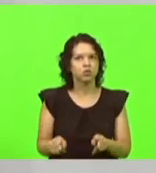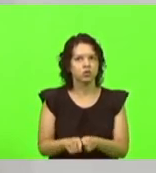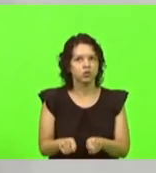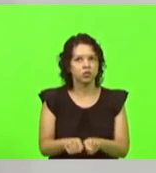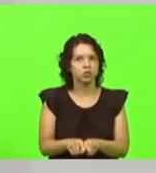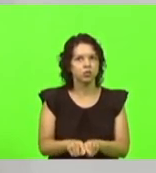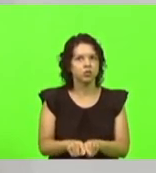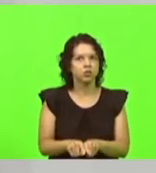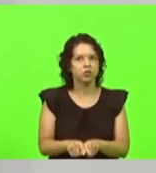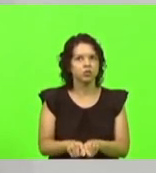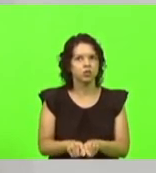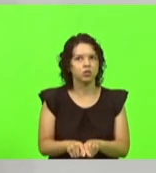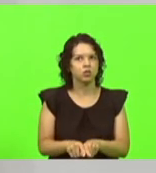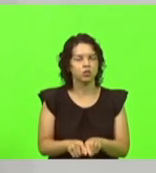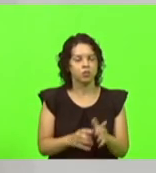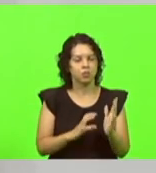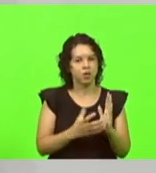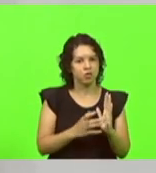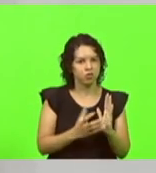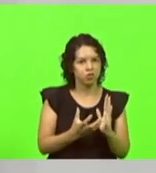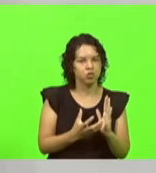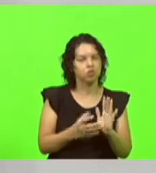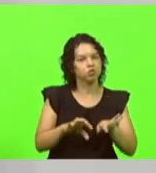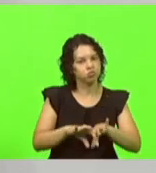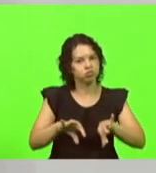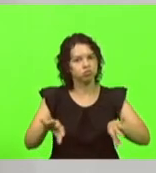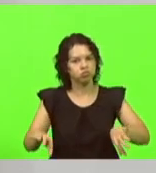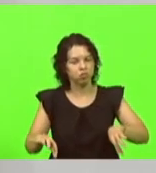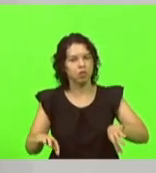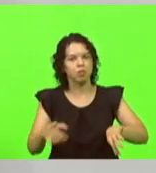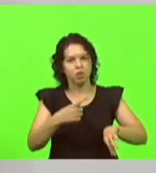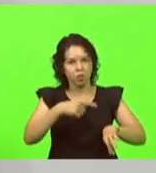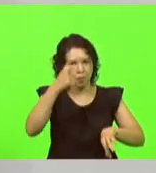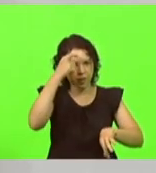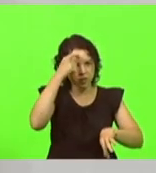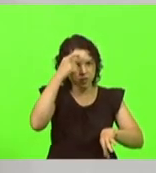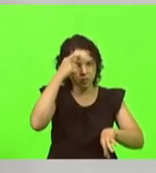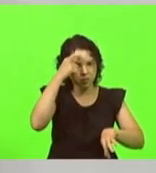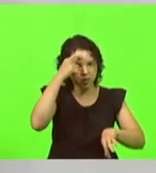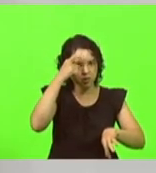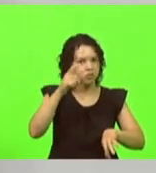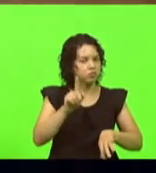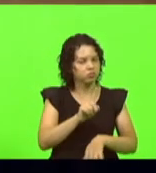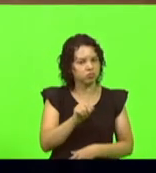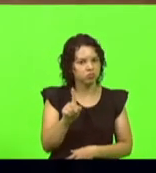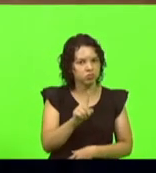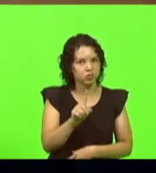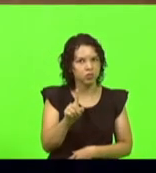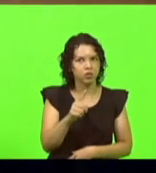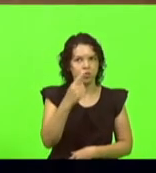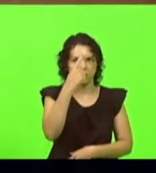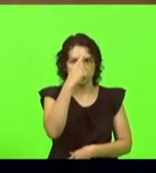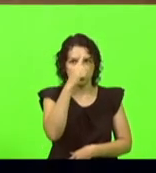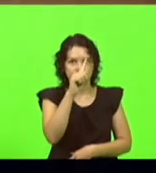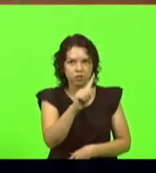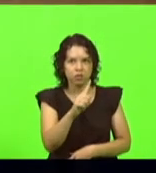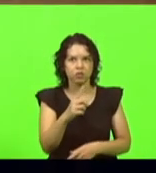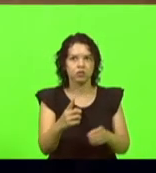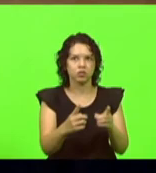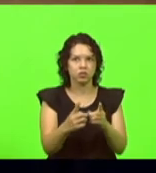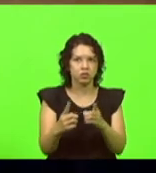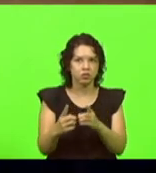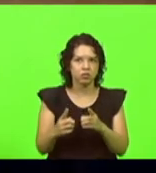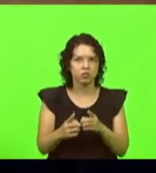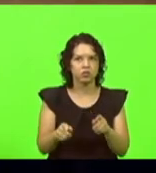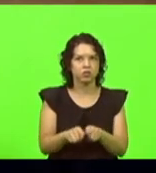separa nos partidos políticos, mas não nos pensamentos, das ideias e de atendimento e de